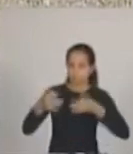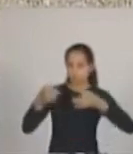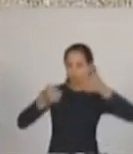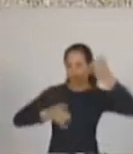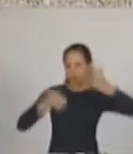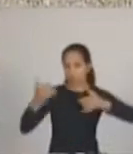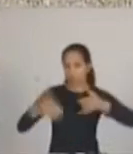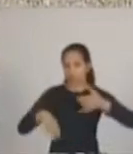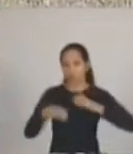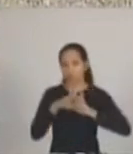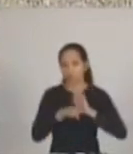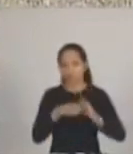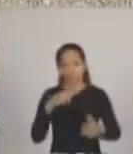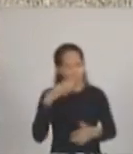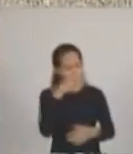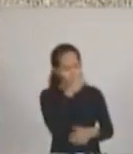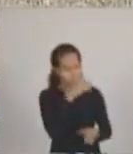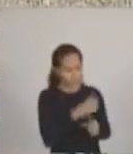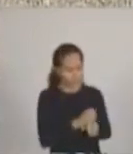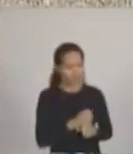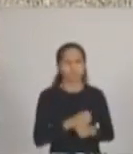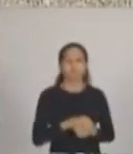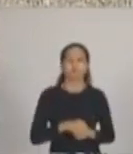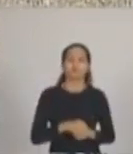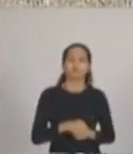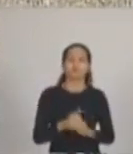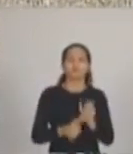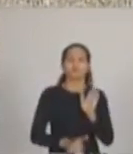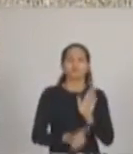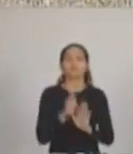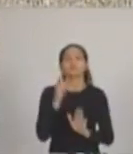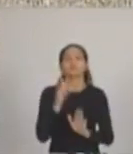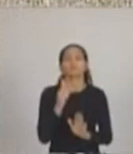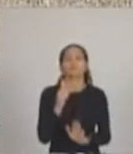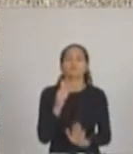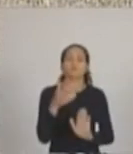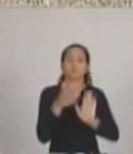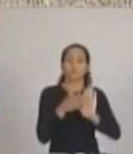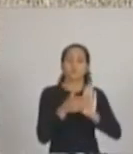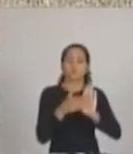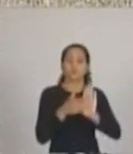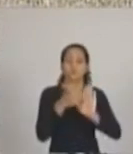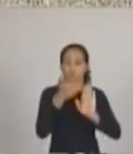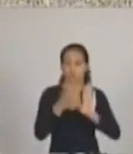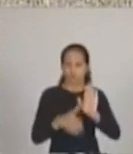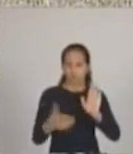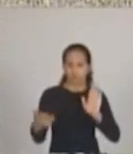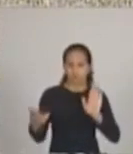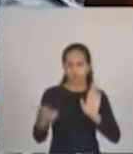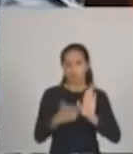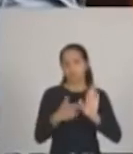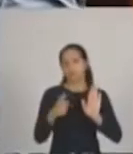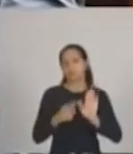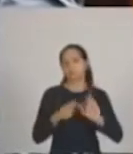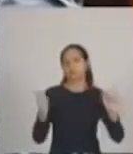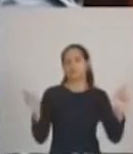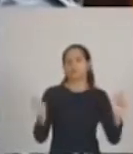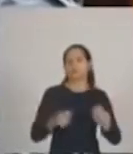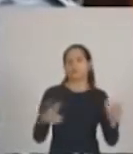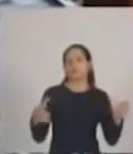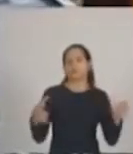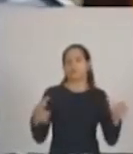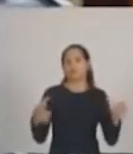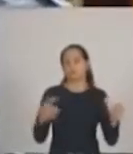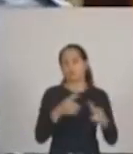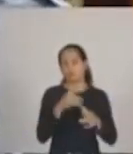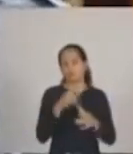25. Serei breve, presidente. Primeiro, quero, na indicação, fazer um registro aqui da capacidade do deputado